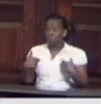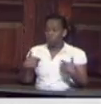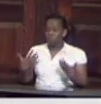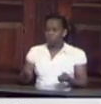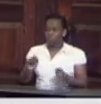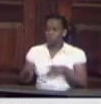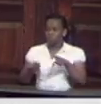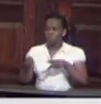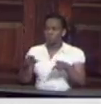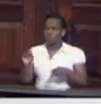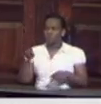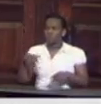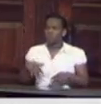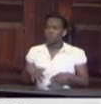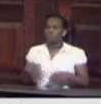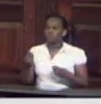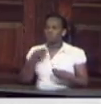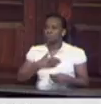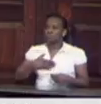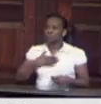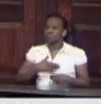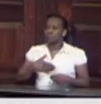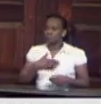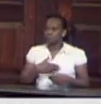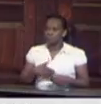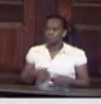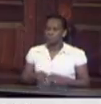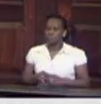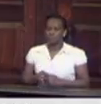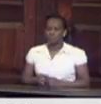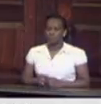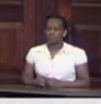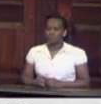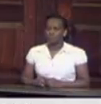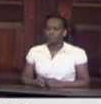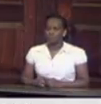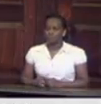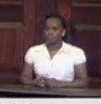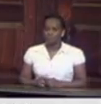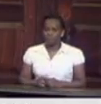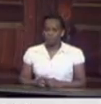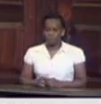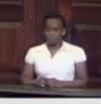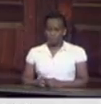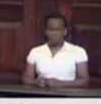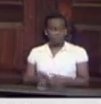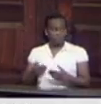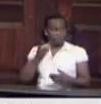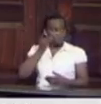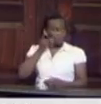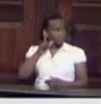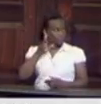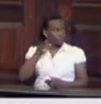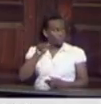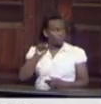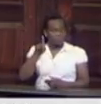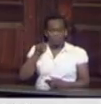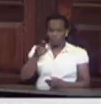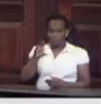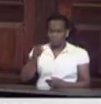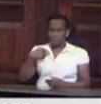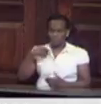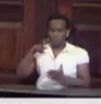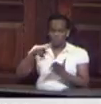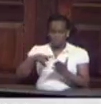sou populista com muito orgulho. Deputado Carlos Mink. Deputado Luiz Paulo, eu li o artigo e,